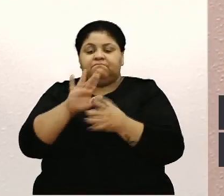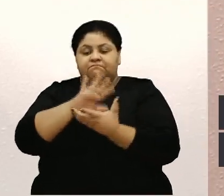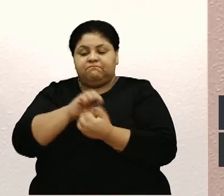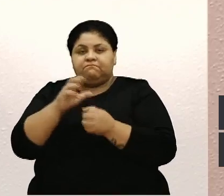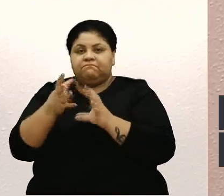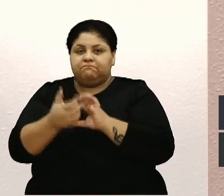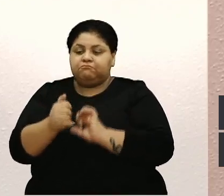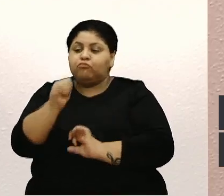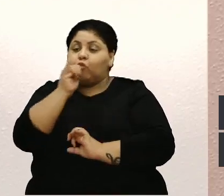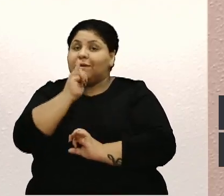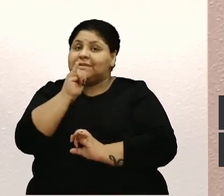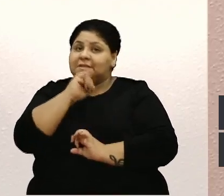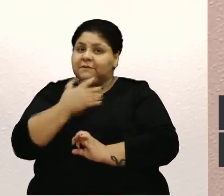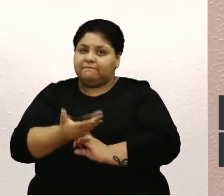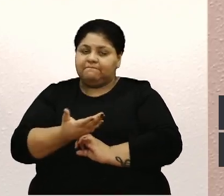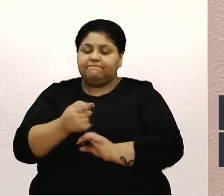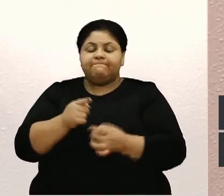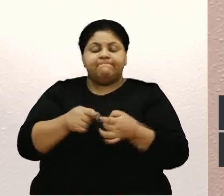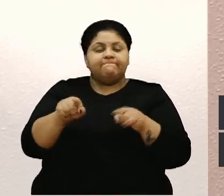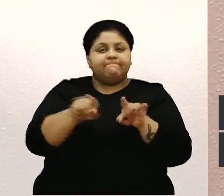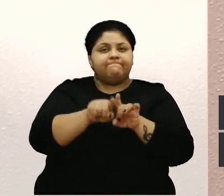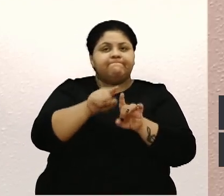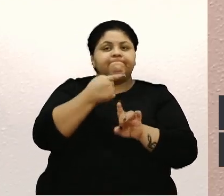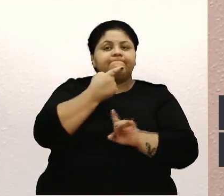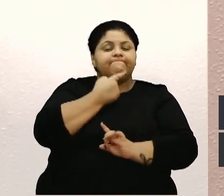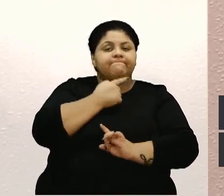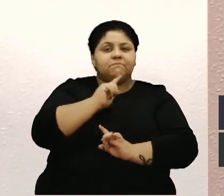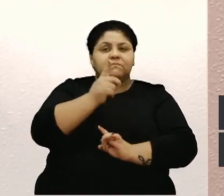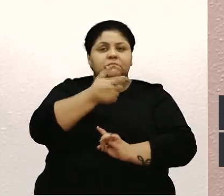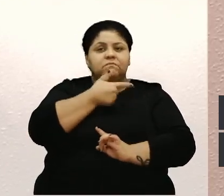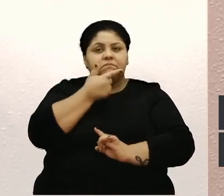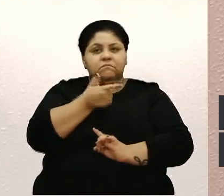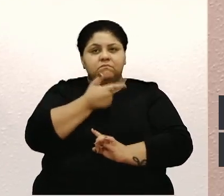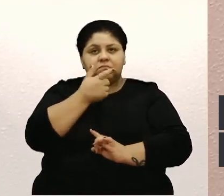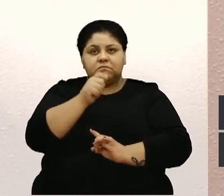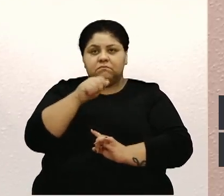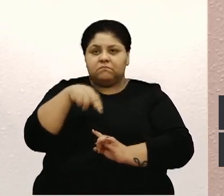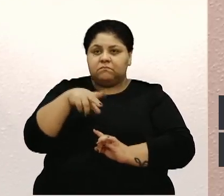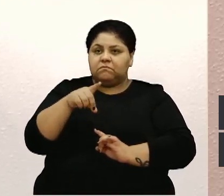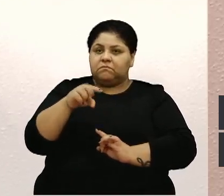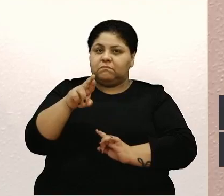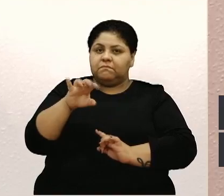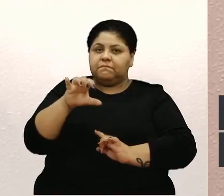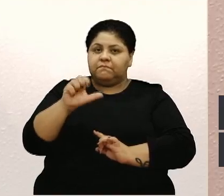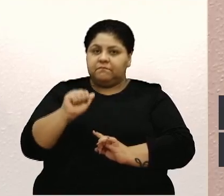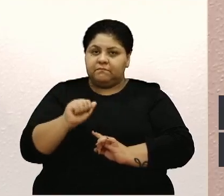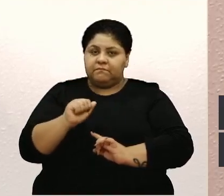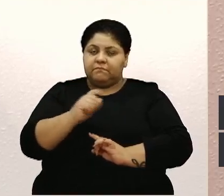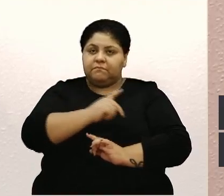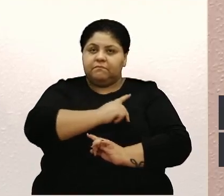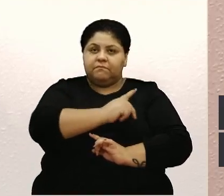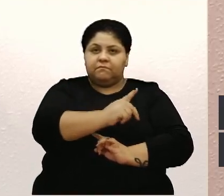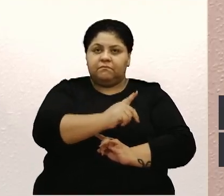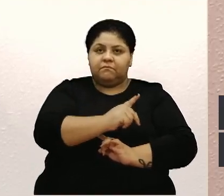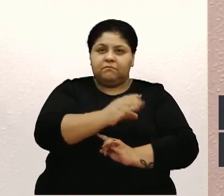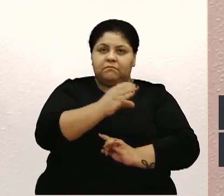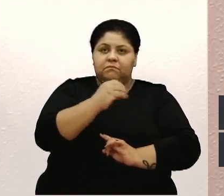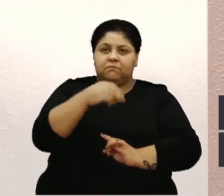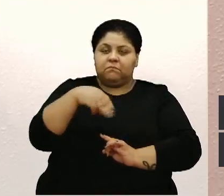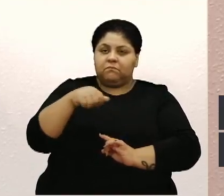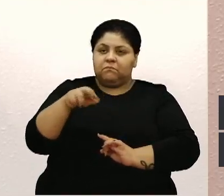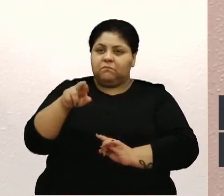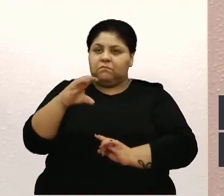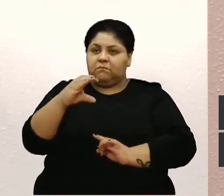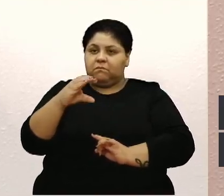um exemplo. Mas também gostaria aqui de mencionar a Andréia Monteiro, que é a presidente da Comarc, que é da Comissão